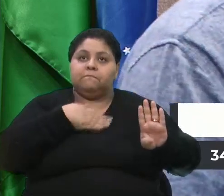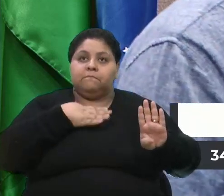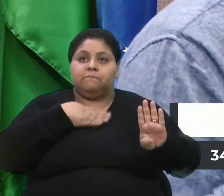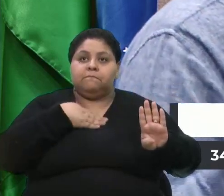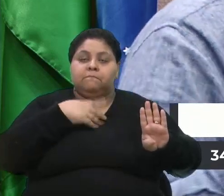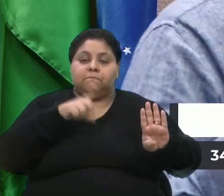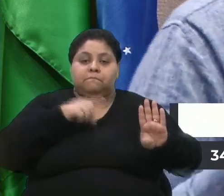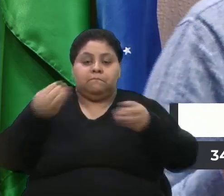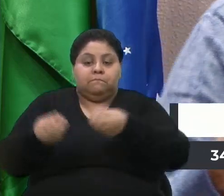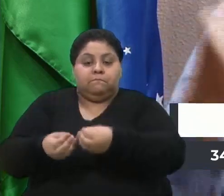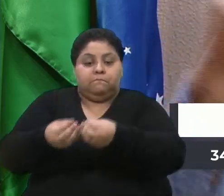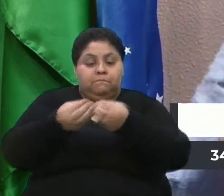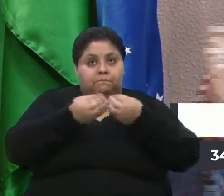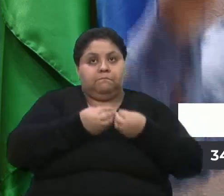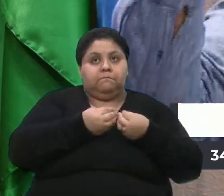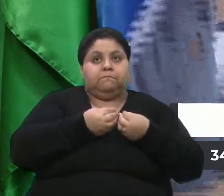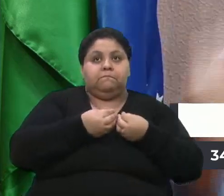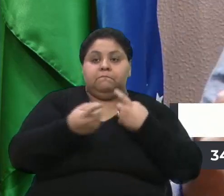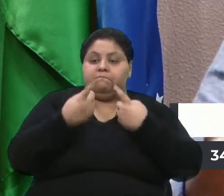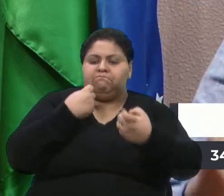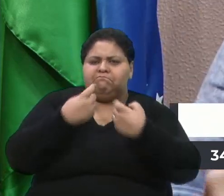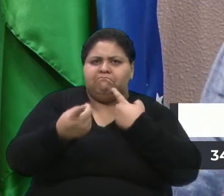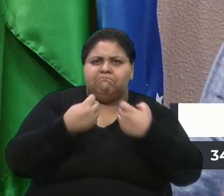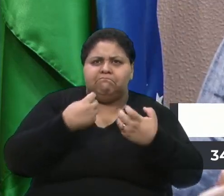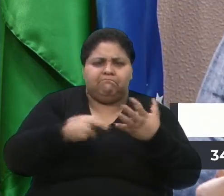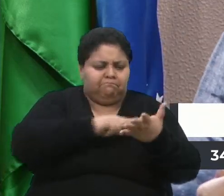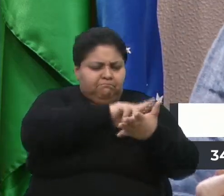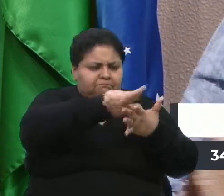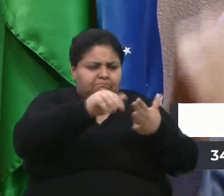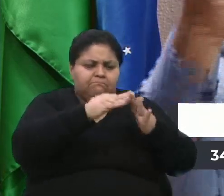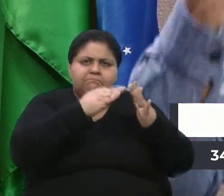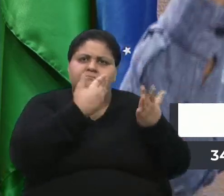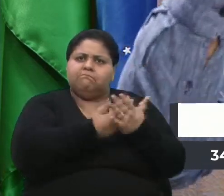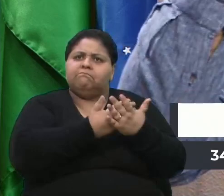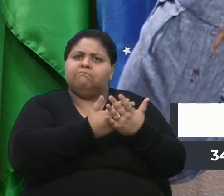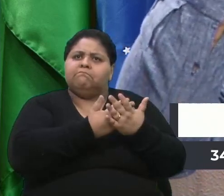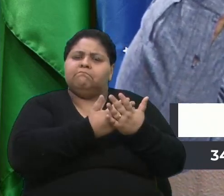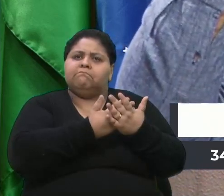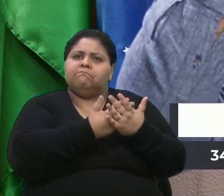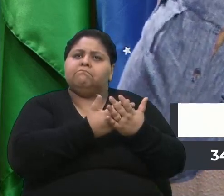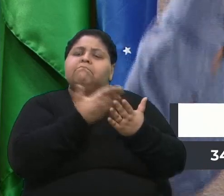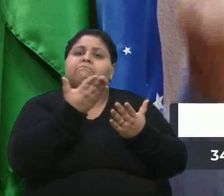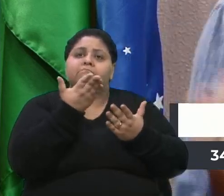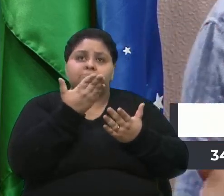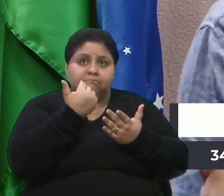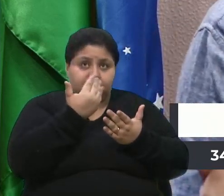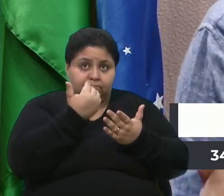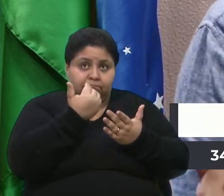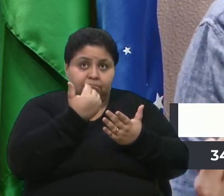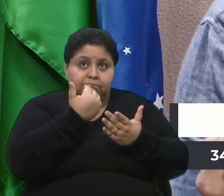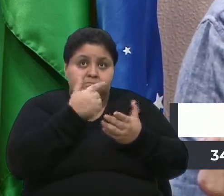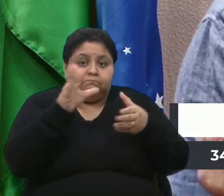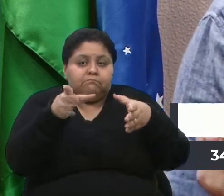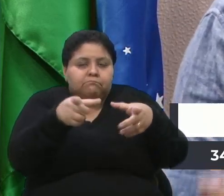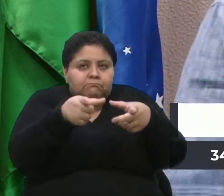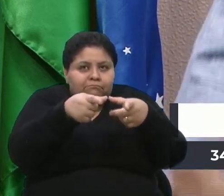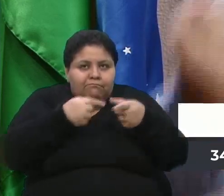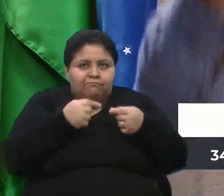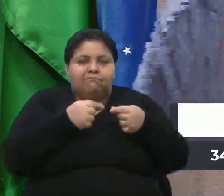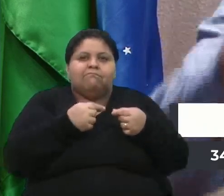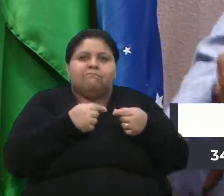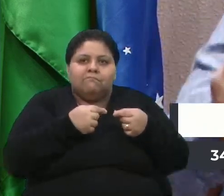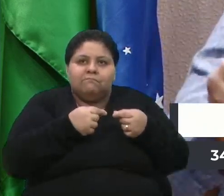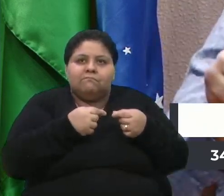recebido reclamações de várias escolas de que a merenda está sendo racionada